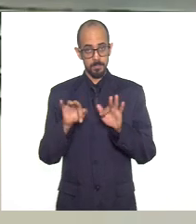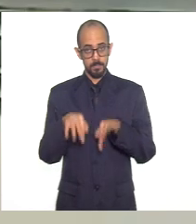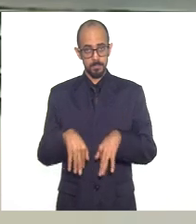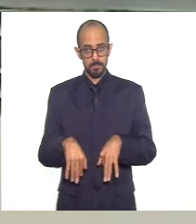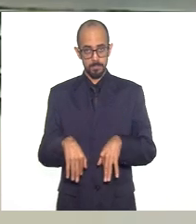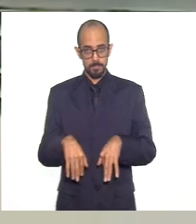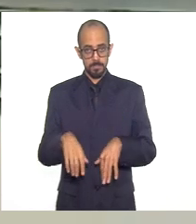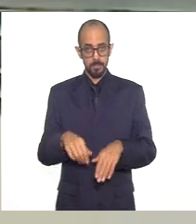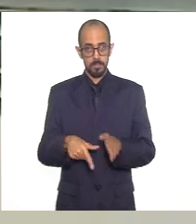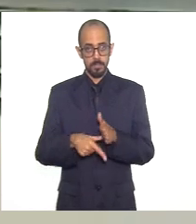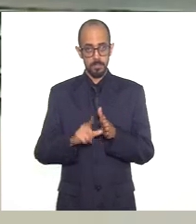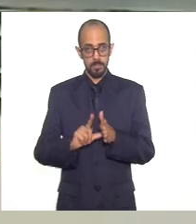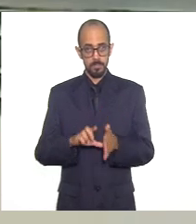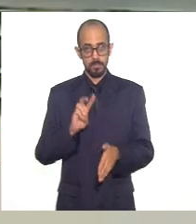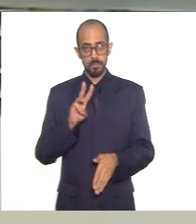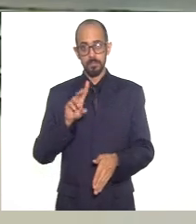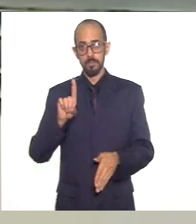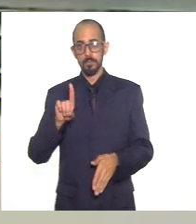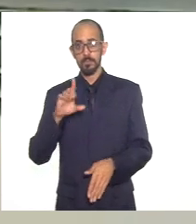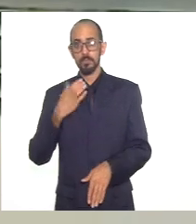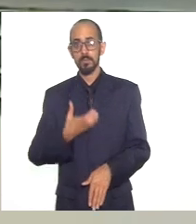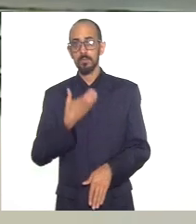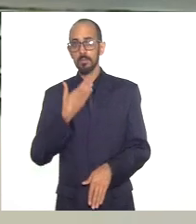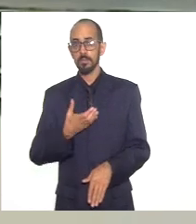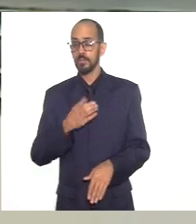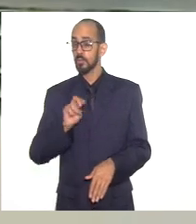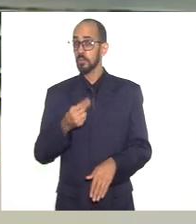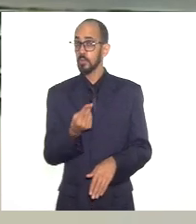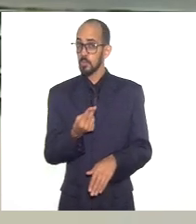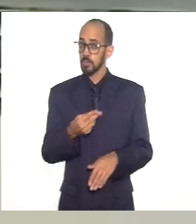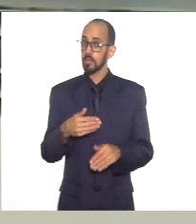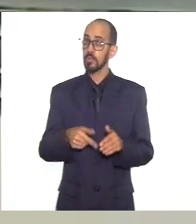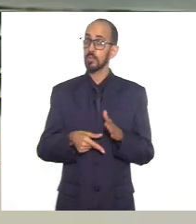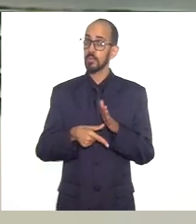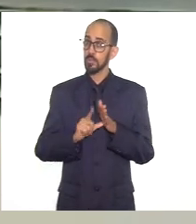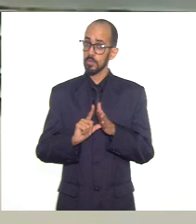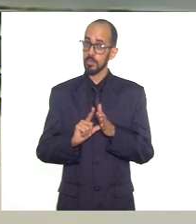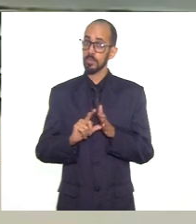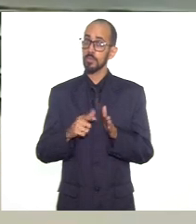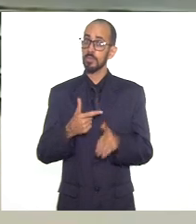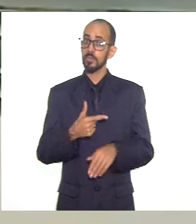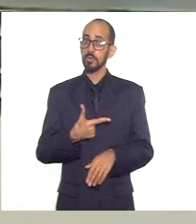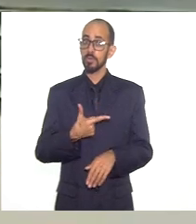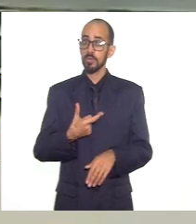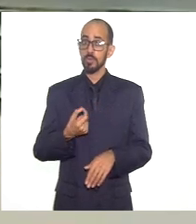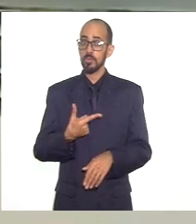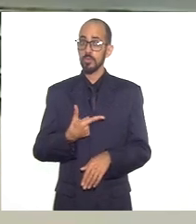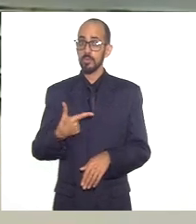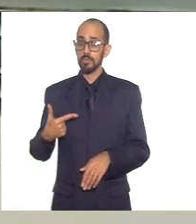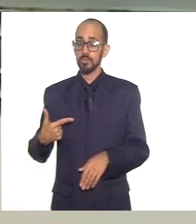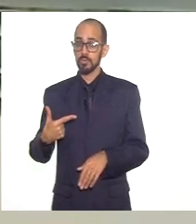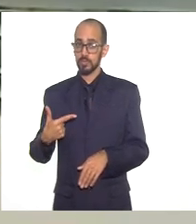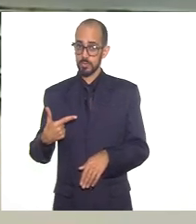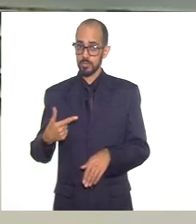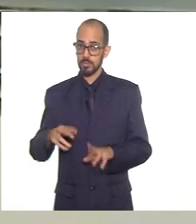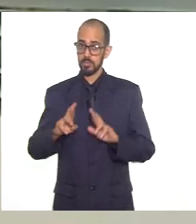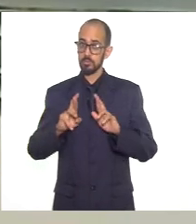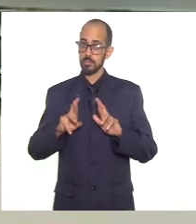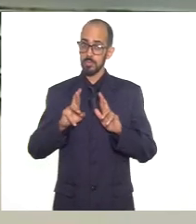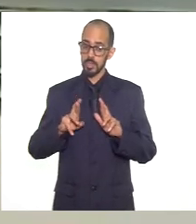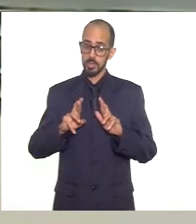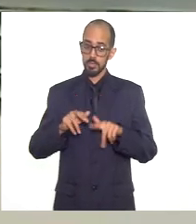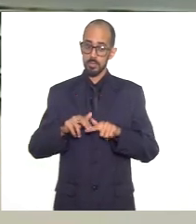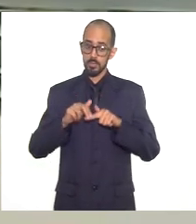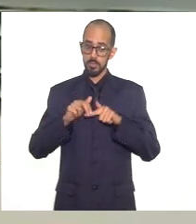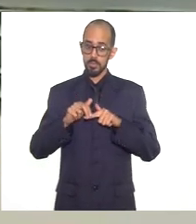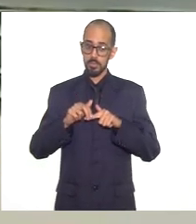antes de 31 de dezembro, ou pelo menos abrange desse ano, e não chegue a 31 de dezembro de 22. É por isso que eu estou